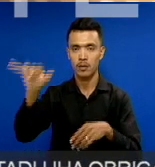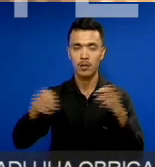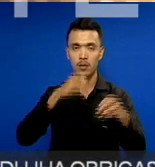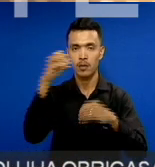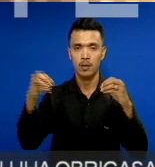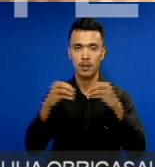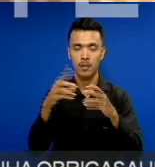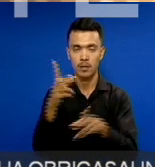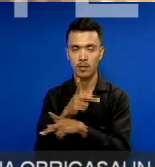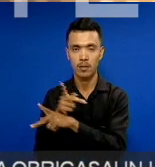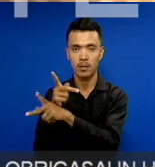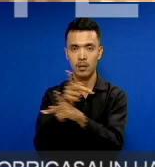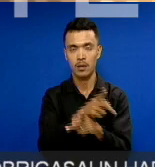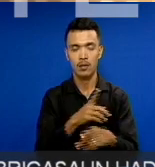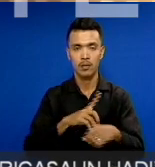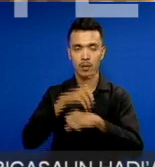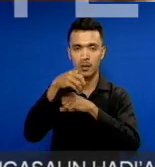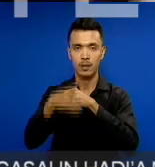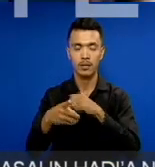desastre natural.